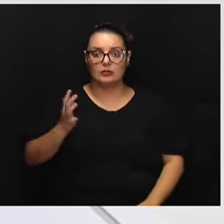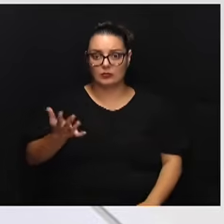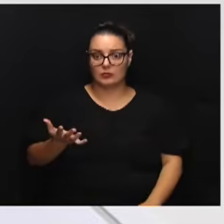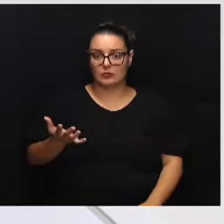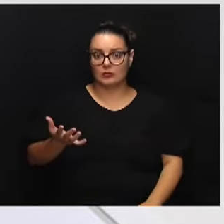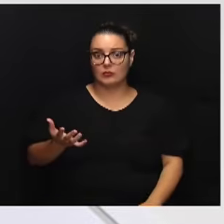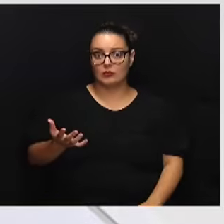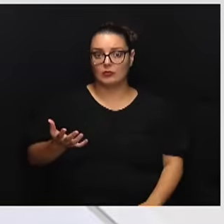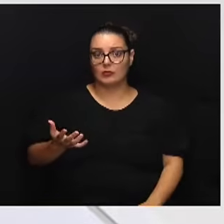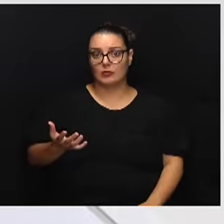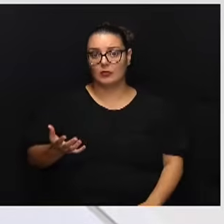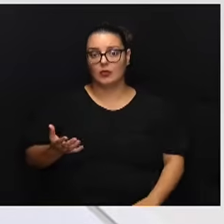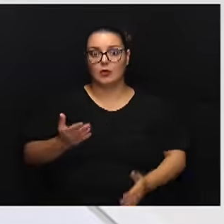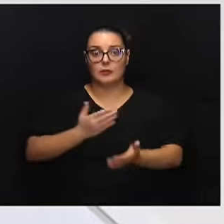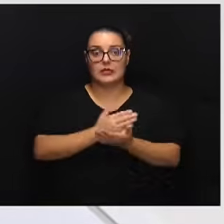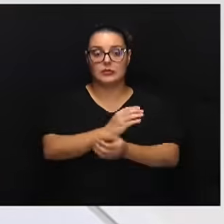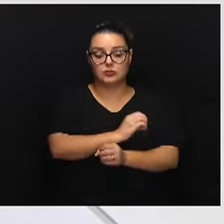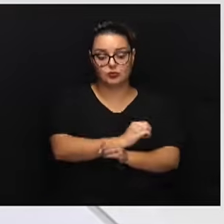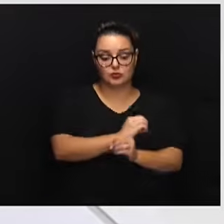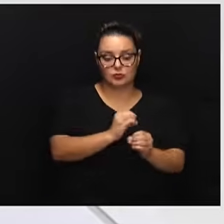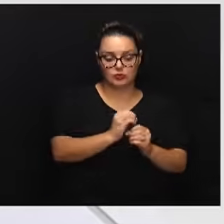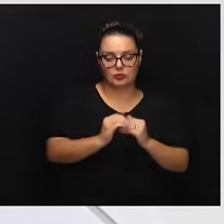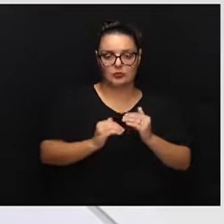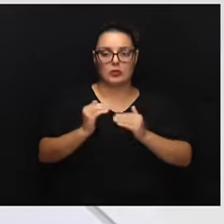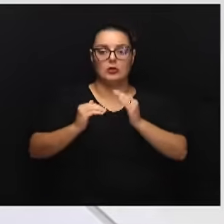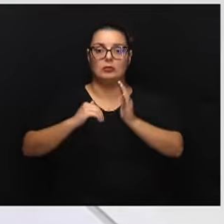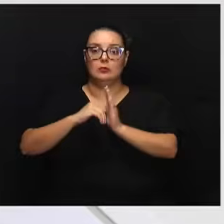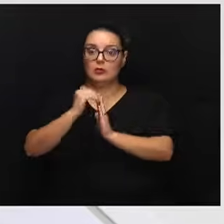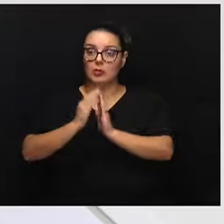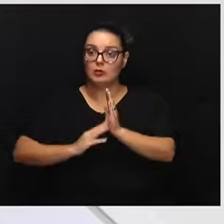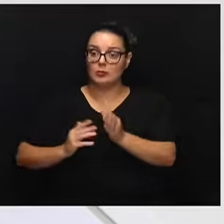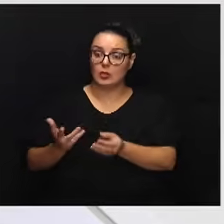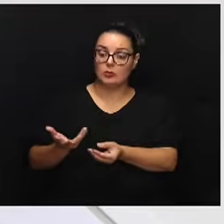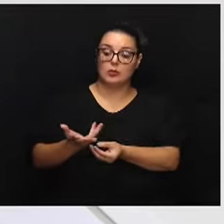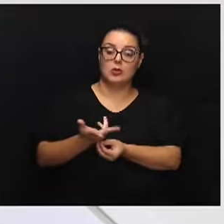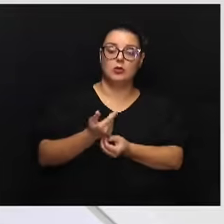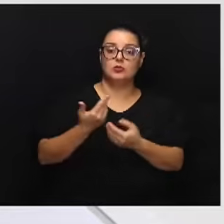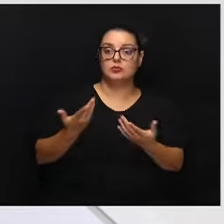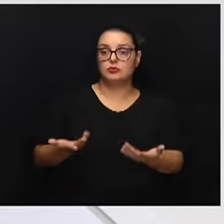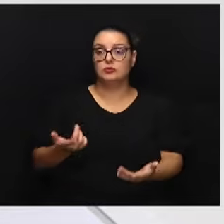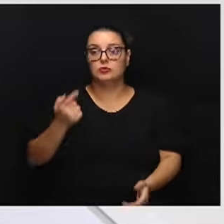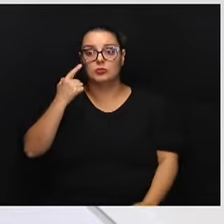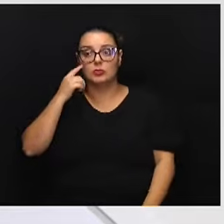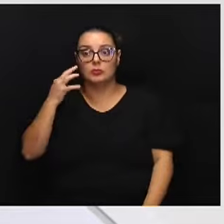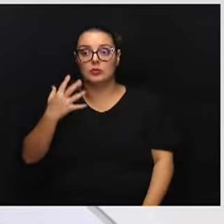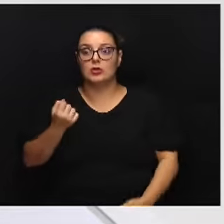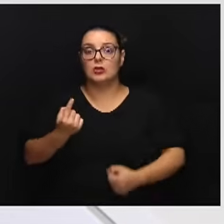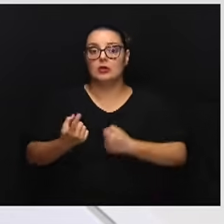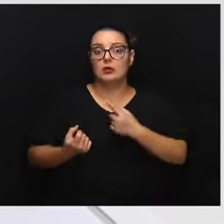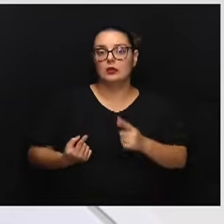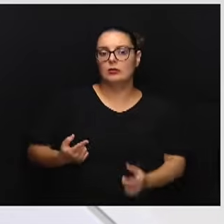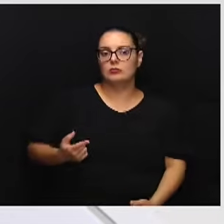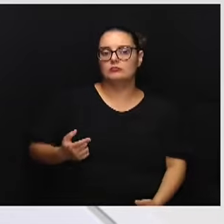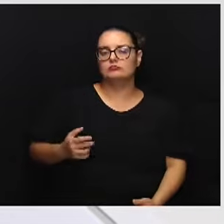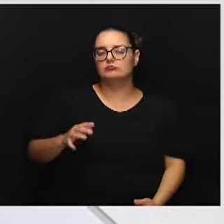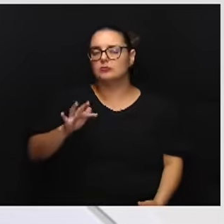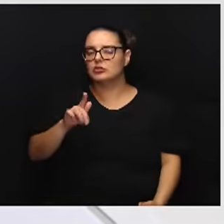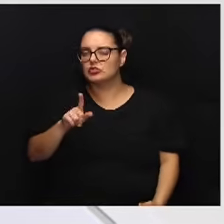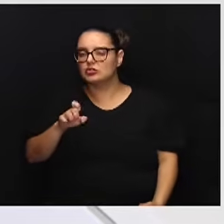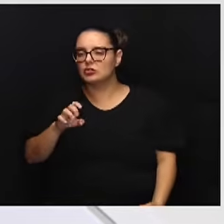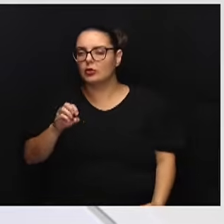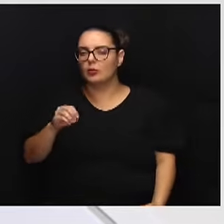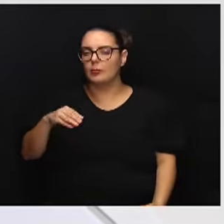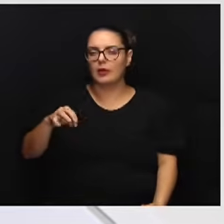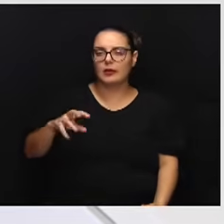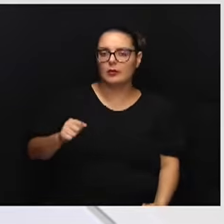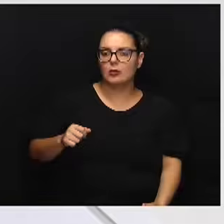pode partir do zero para construir uma obra de arte, né? Vamos imaginar algumas figuras geométricas, ou letras, ou